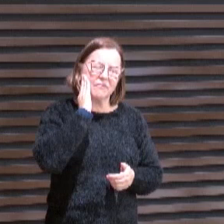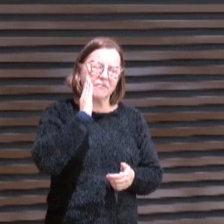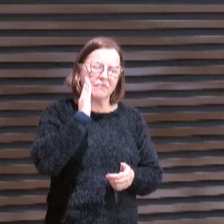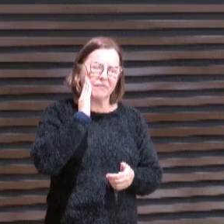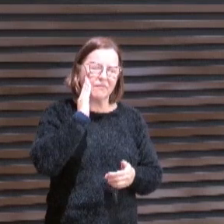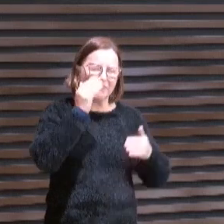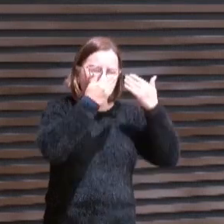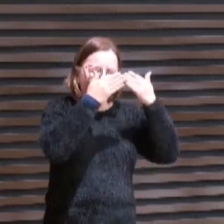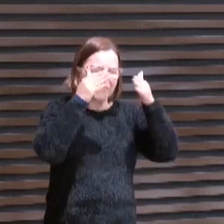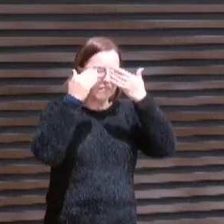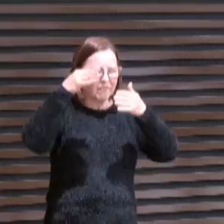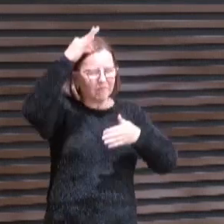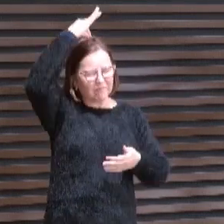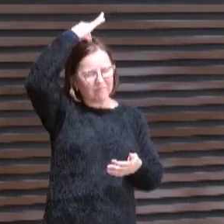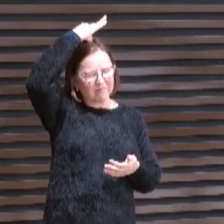desvenda os nossos olhos,